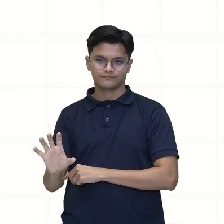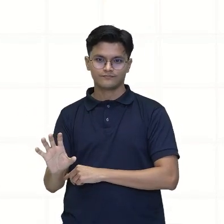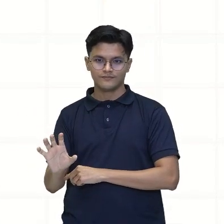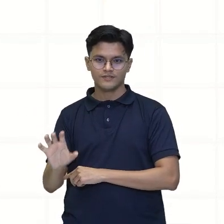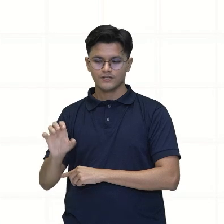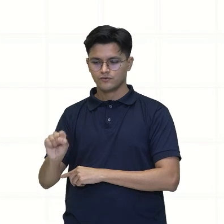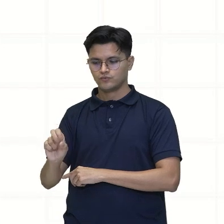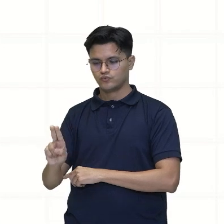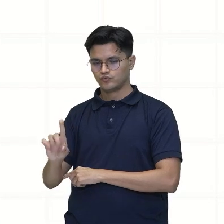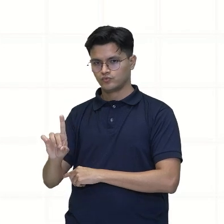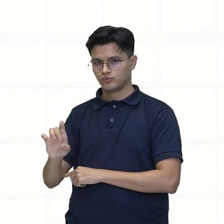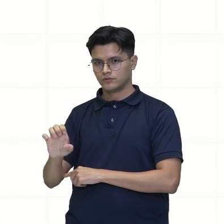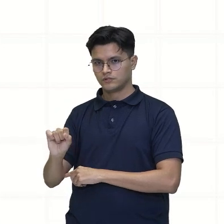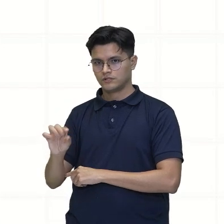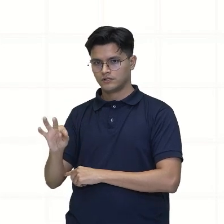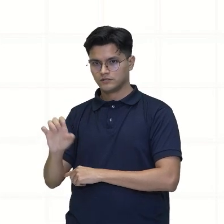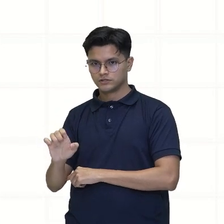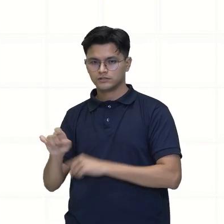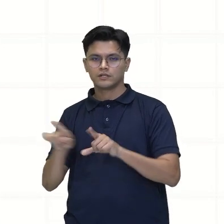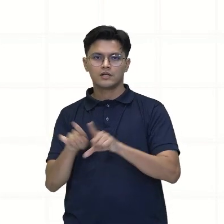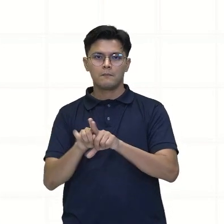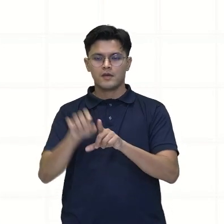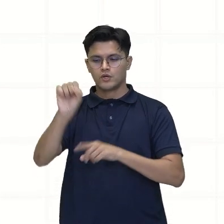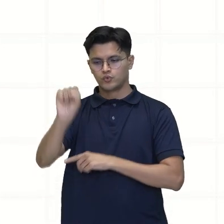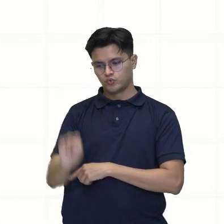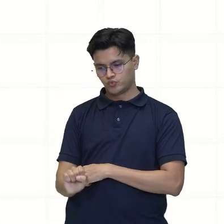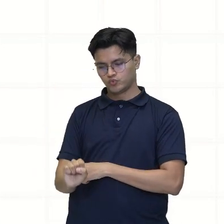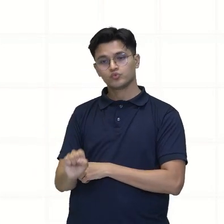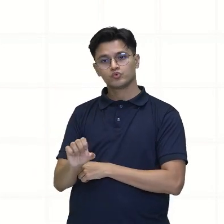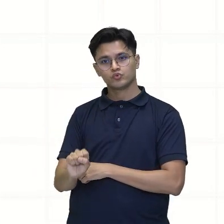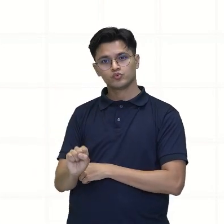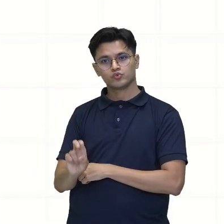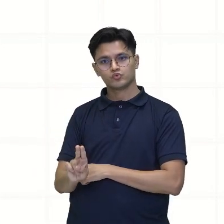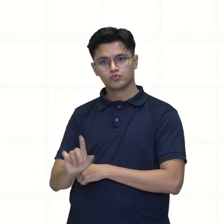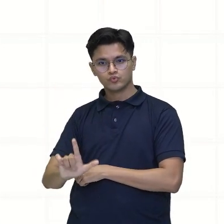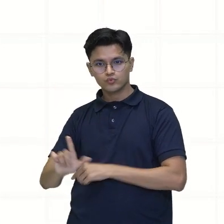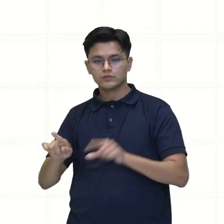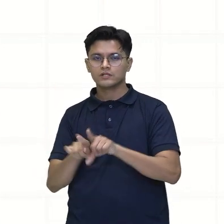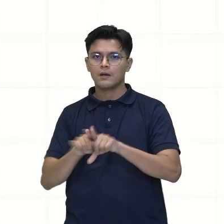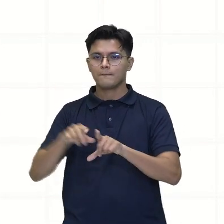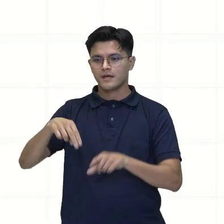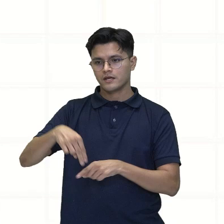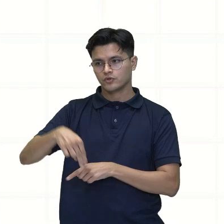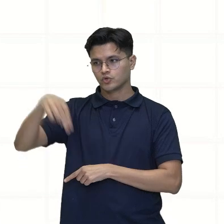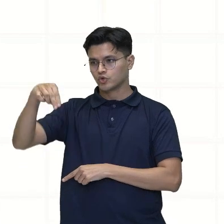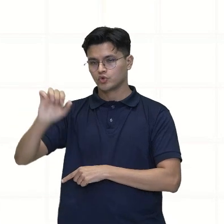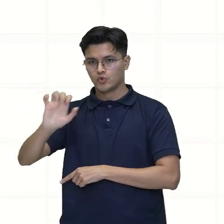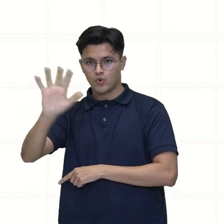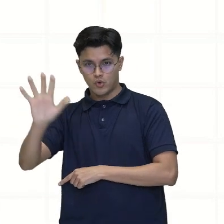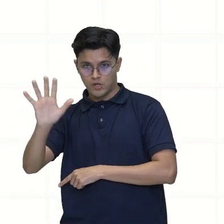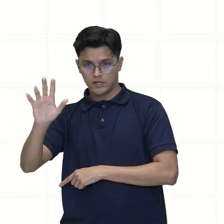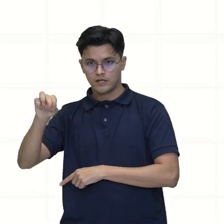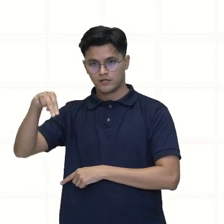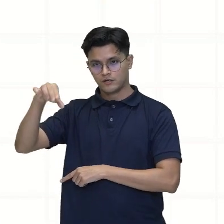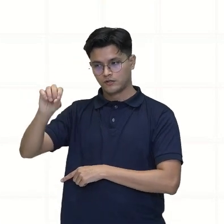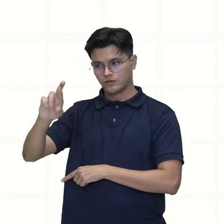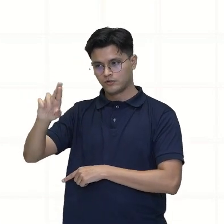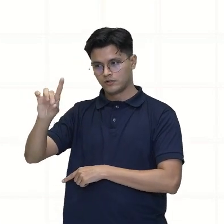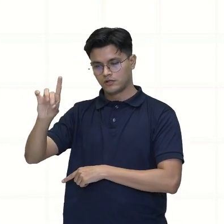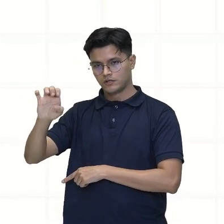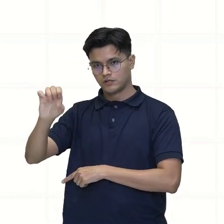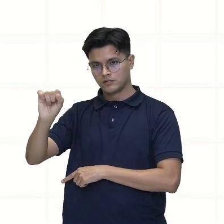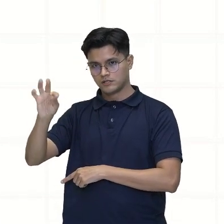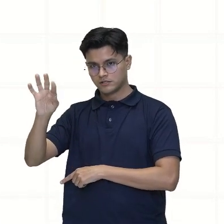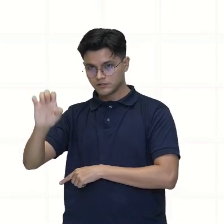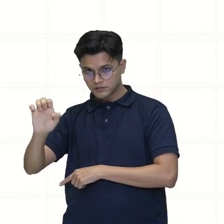né, na região sul do Brasil e na região nordeste. Observem que na Amazônia a gente vai